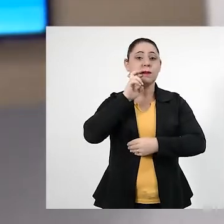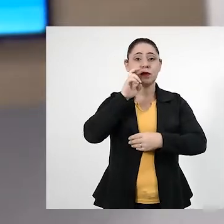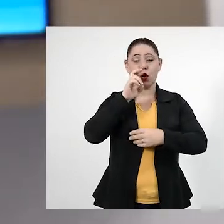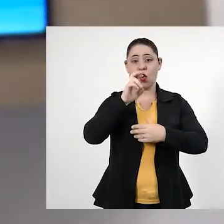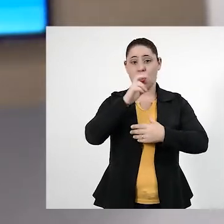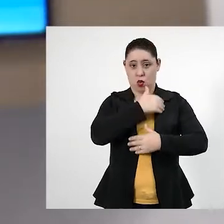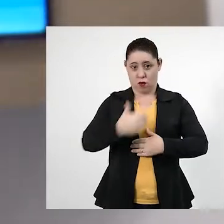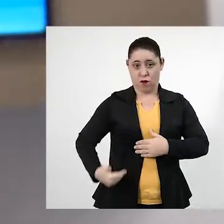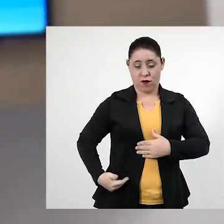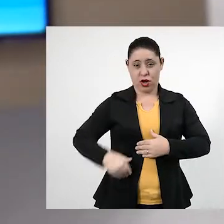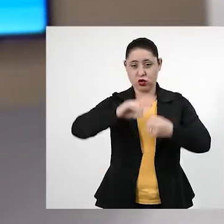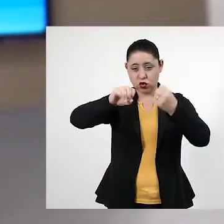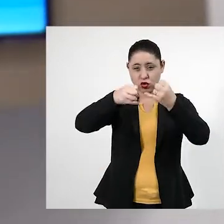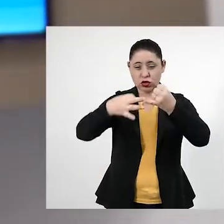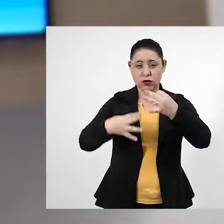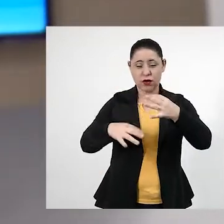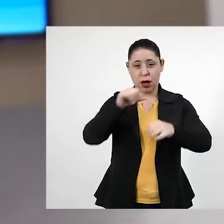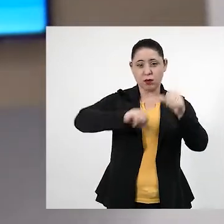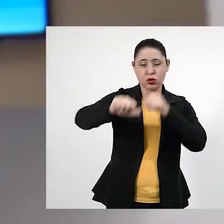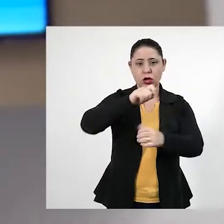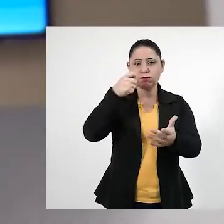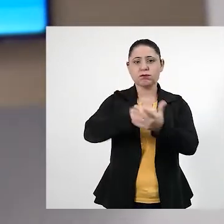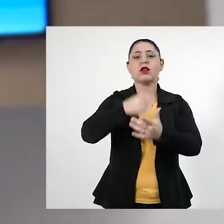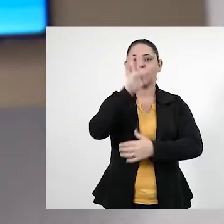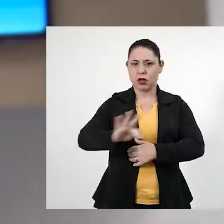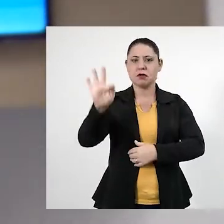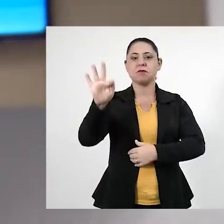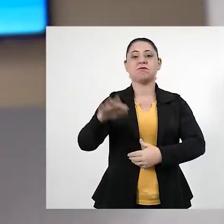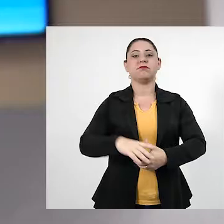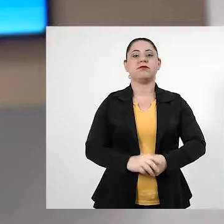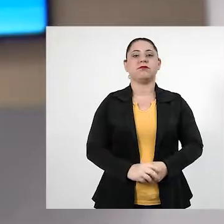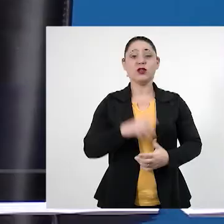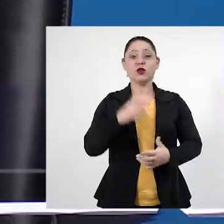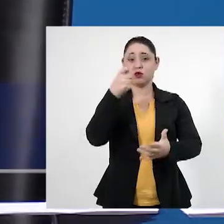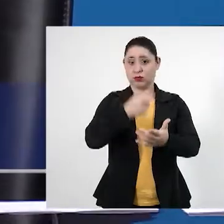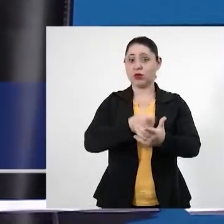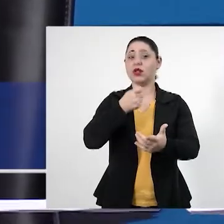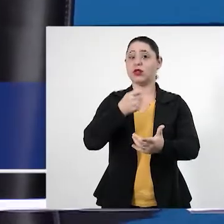quinta-feira. O governo justifica as mudanças em exigências federais.